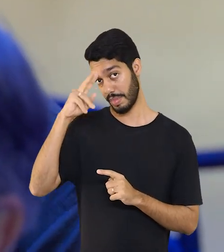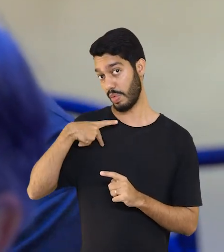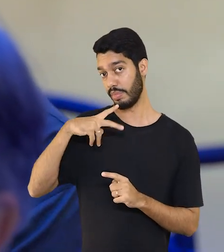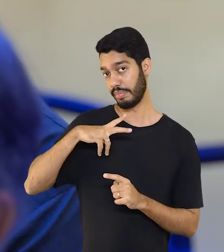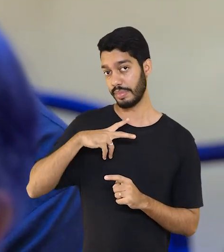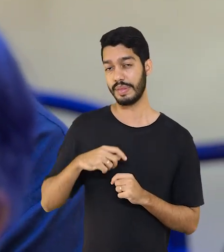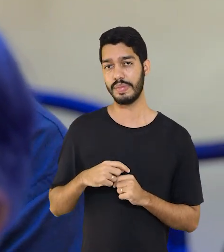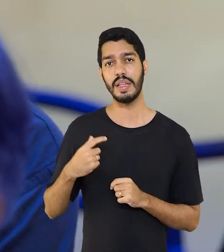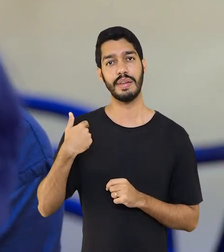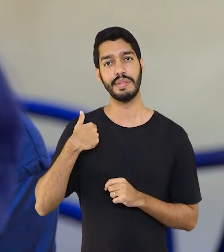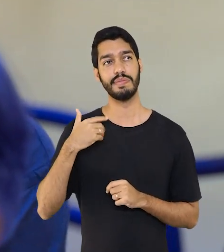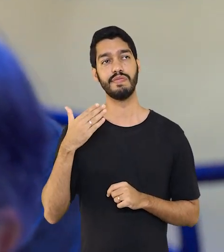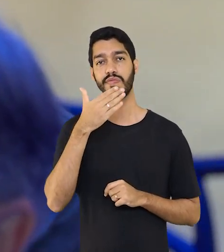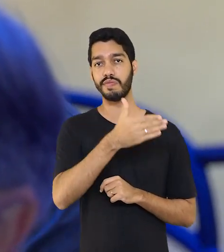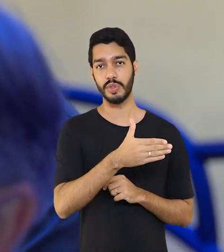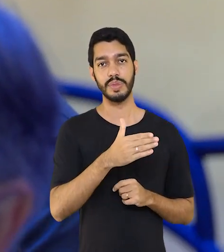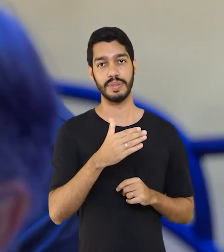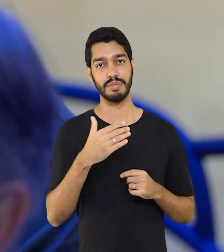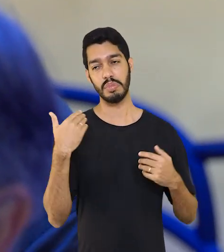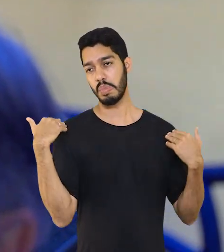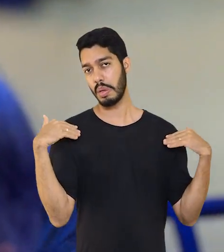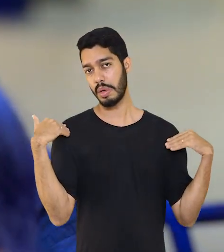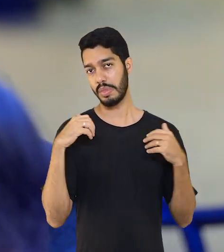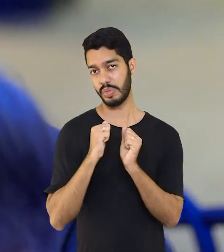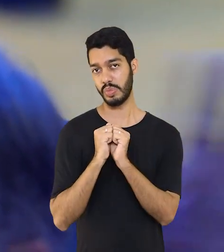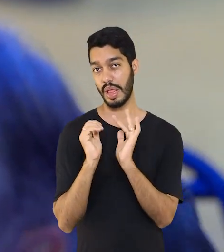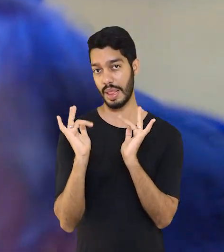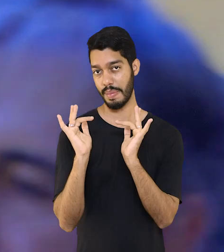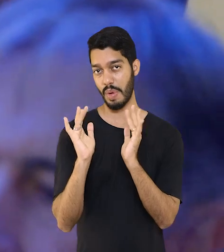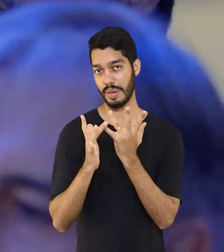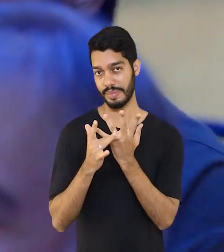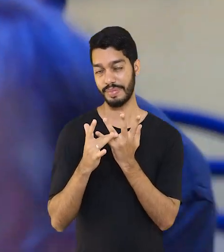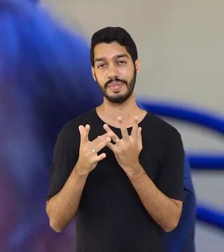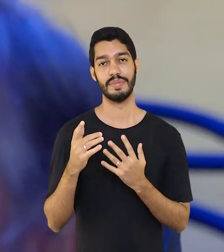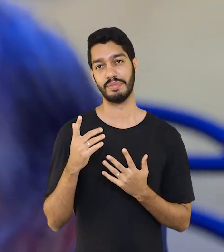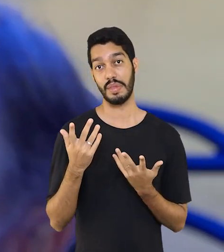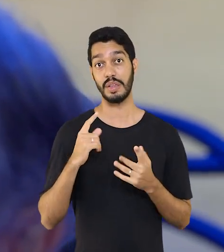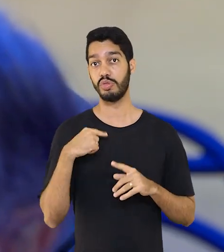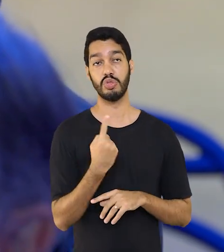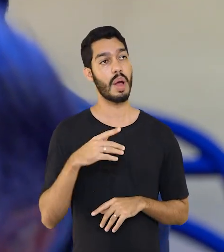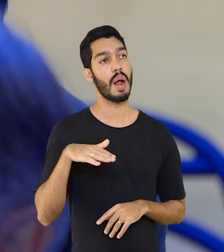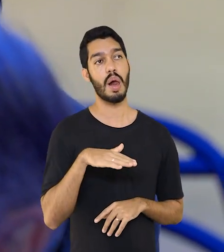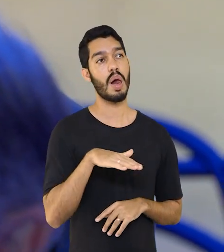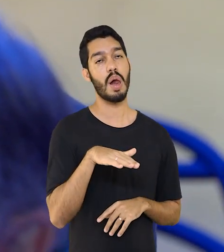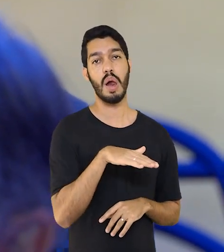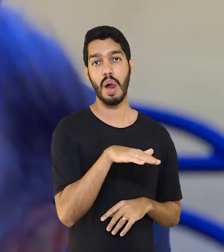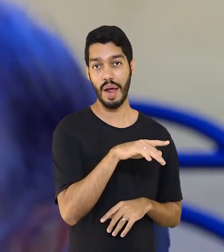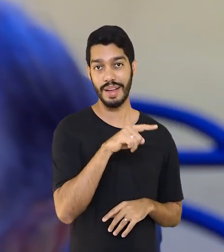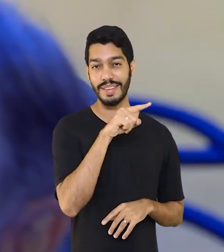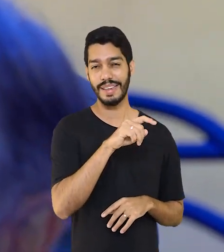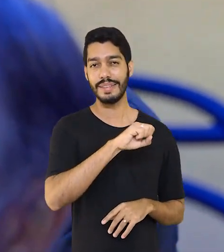fazer uma road trip, né, com a minha namorada. Pode não ter nada a ver, mas a gente passou pela Serra do Rio do